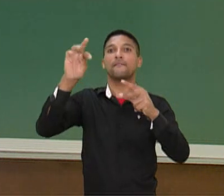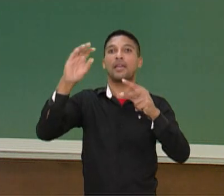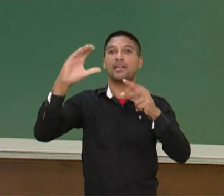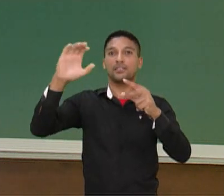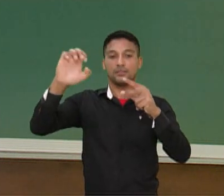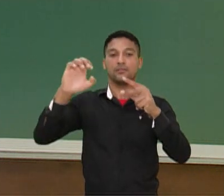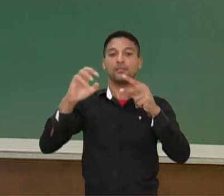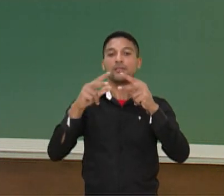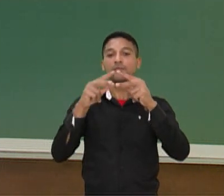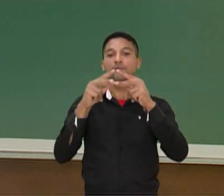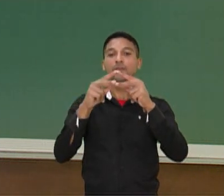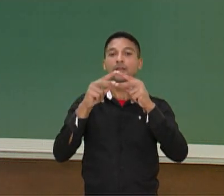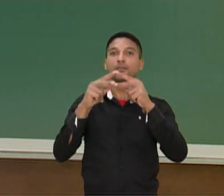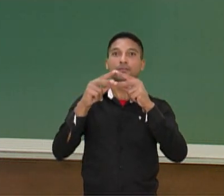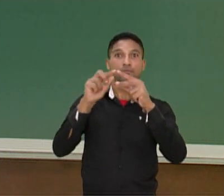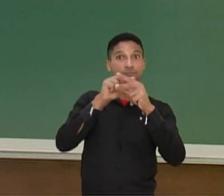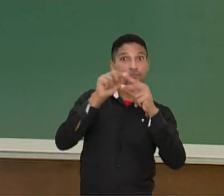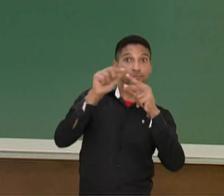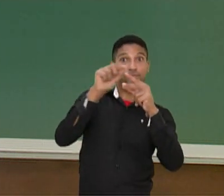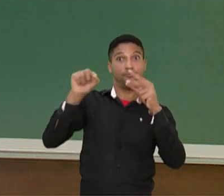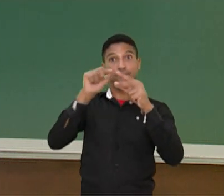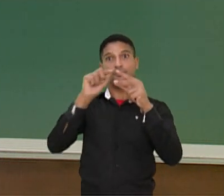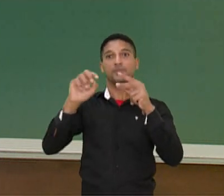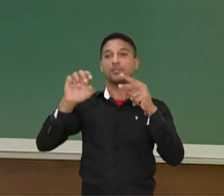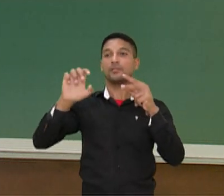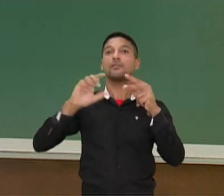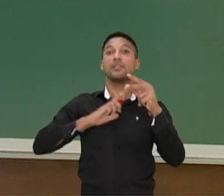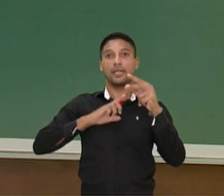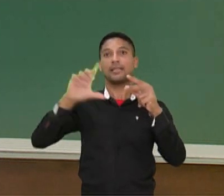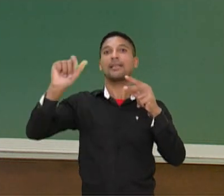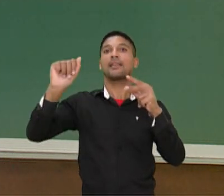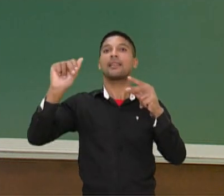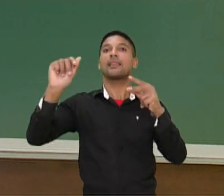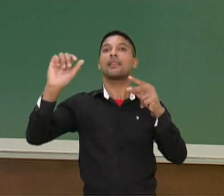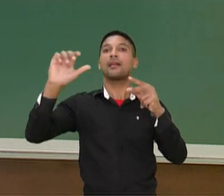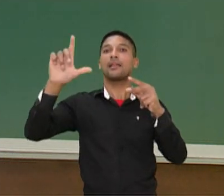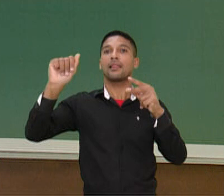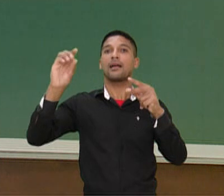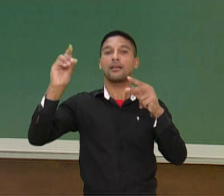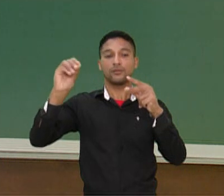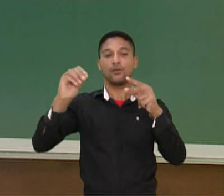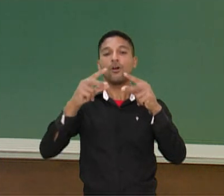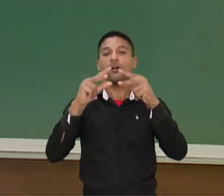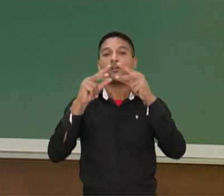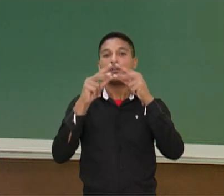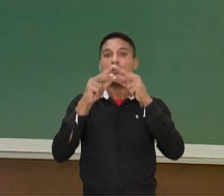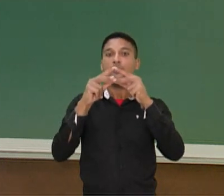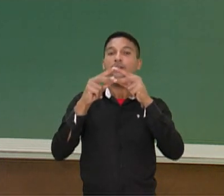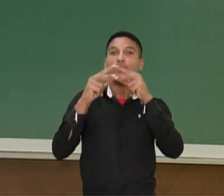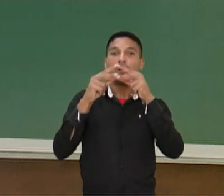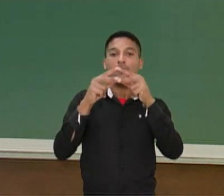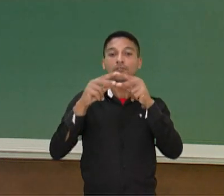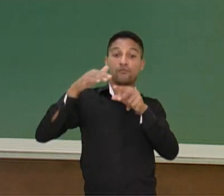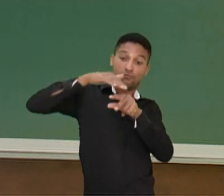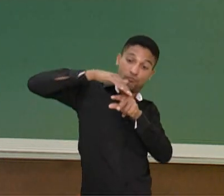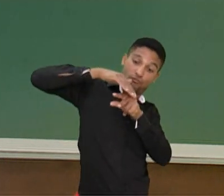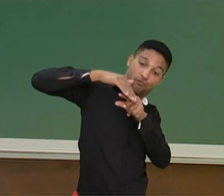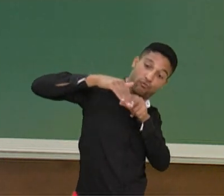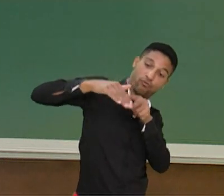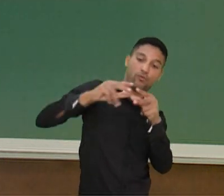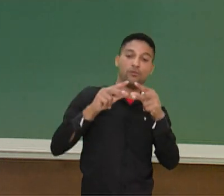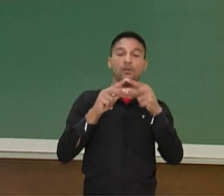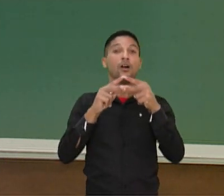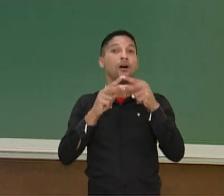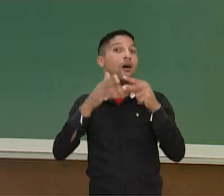tenho lados, eu tenho ângulos internos e tenho diagonais.